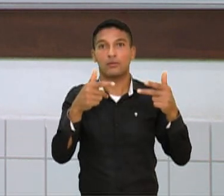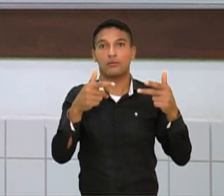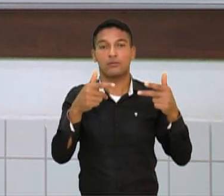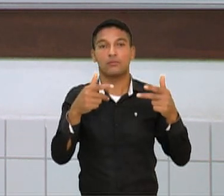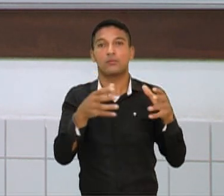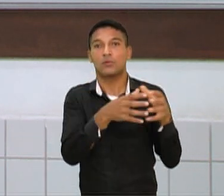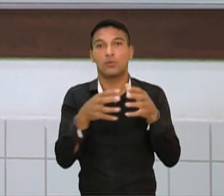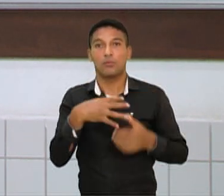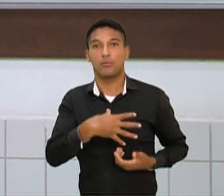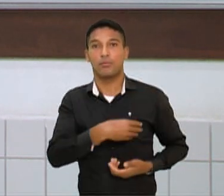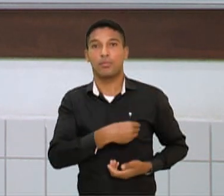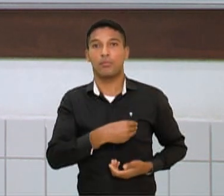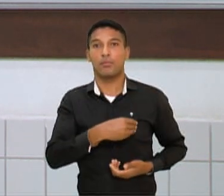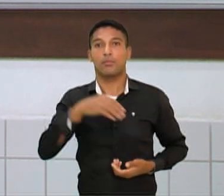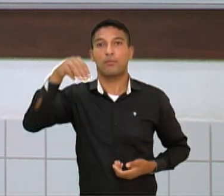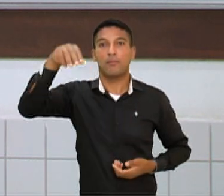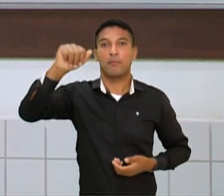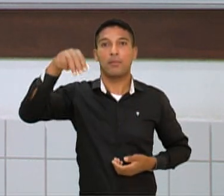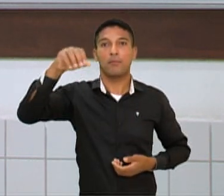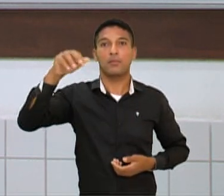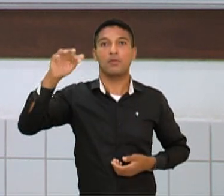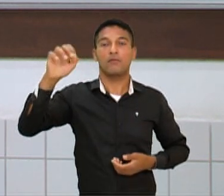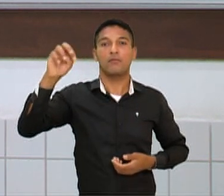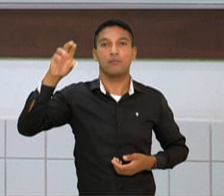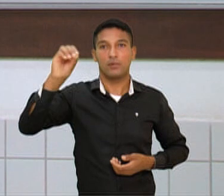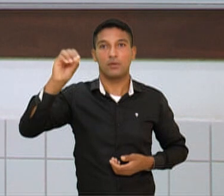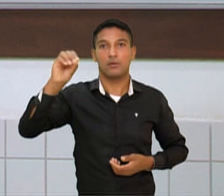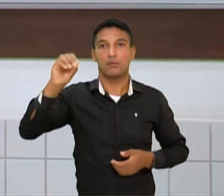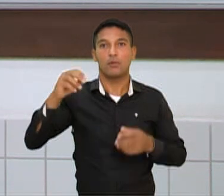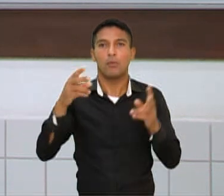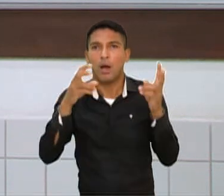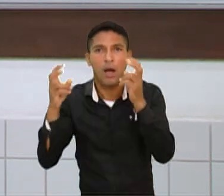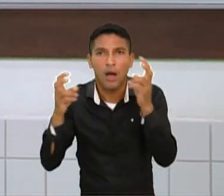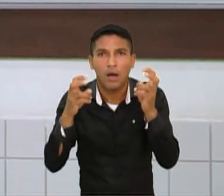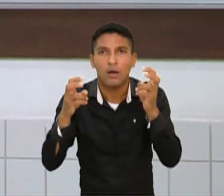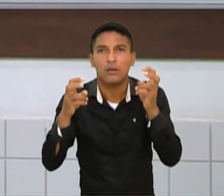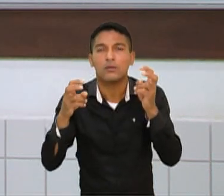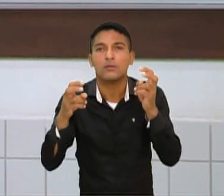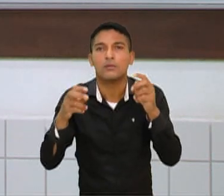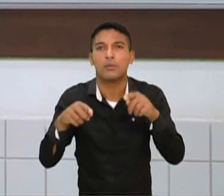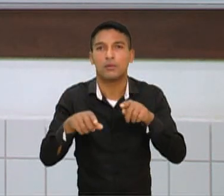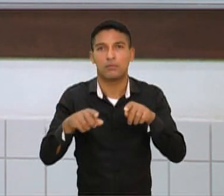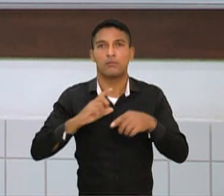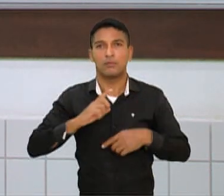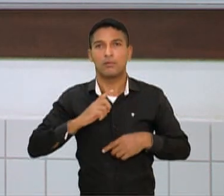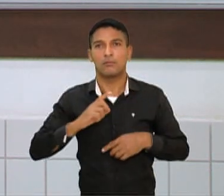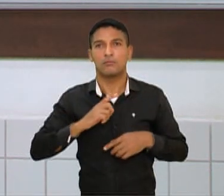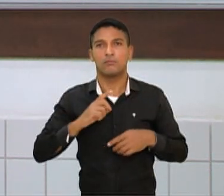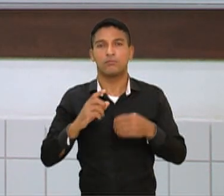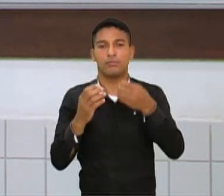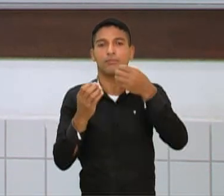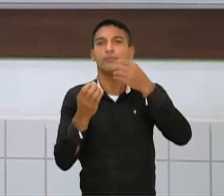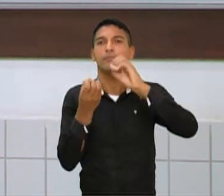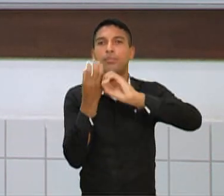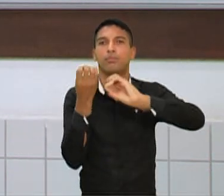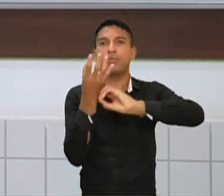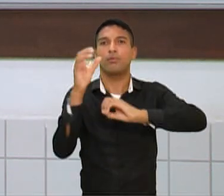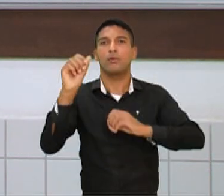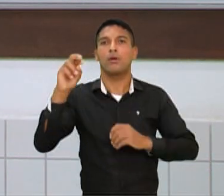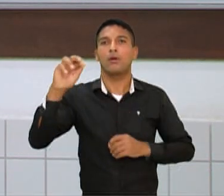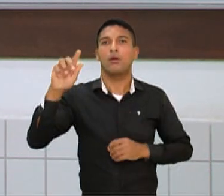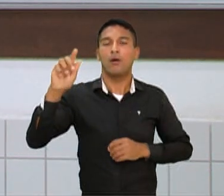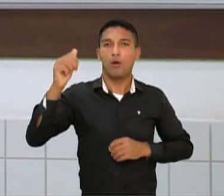mamíferos. Falamos também sobre os órgãos sensoriais no ser humano. Tudo bem? Fazendo um link lá com a física